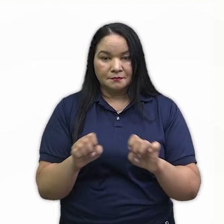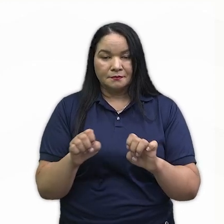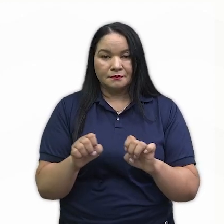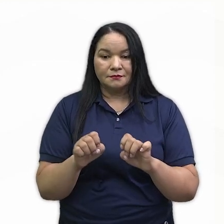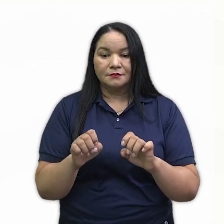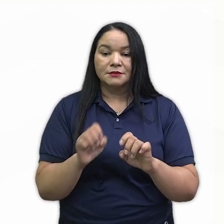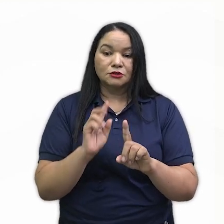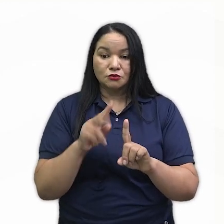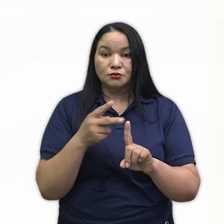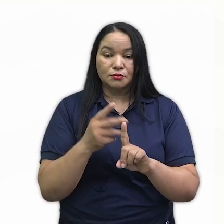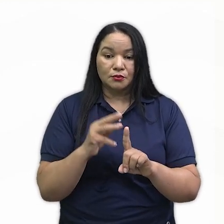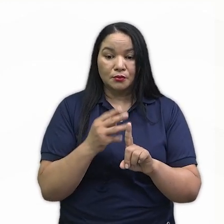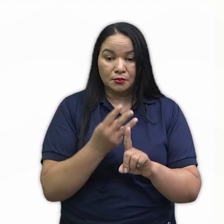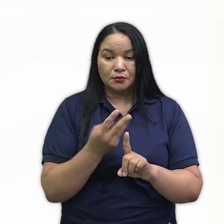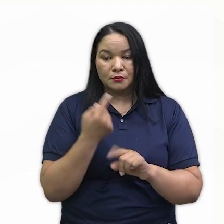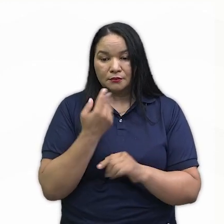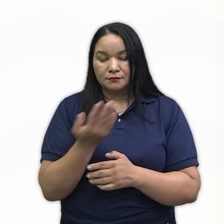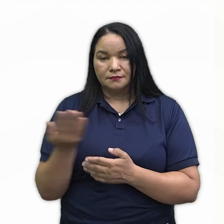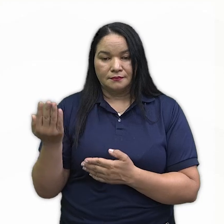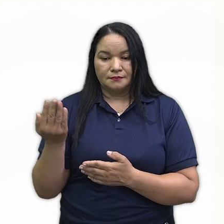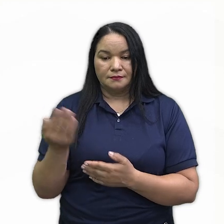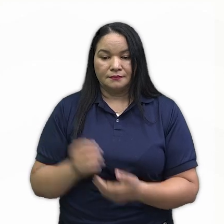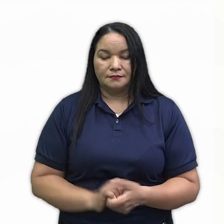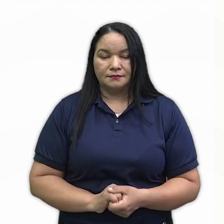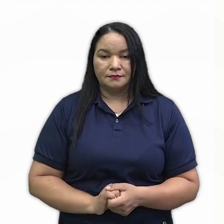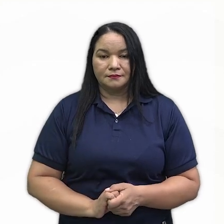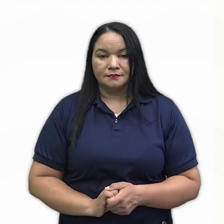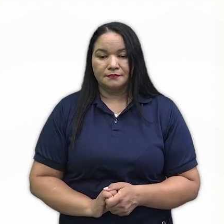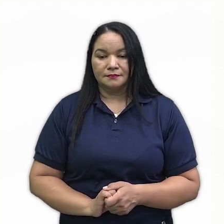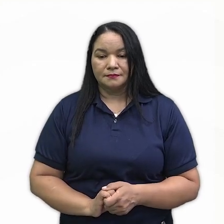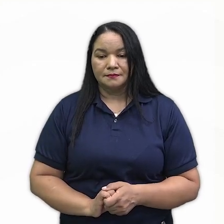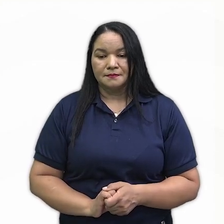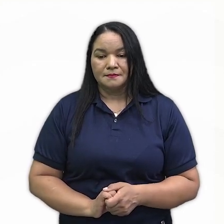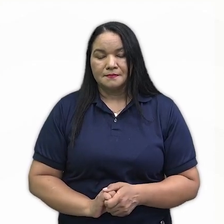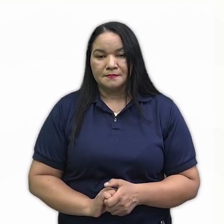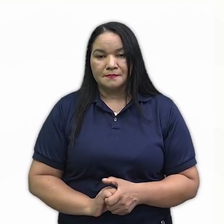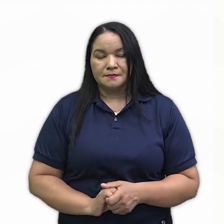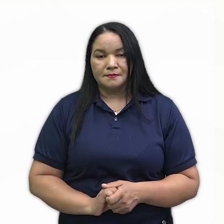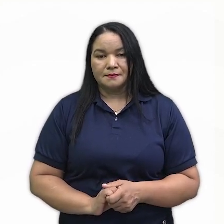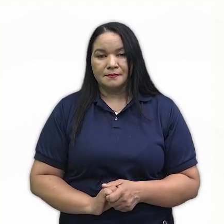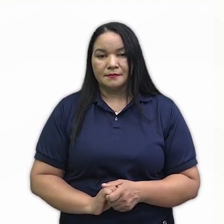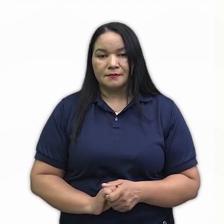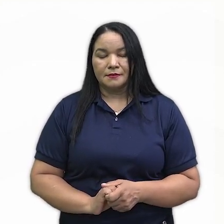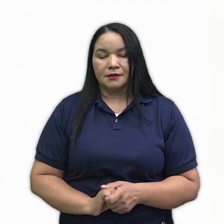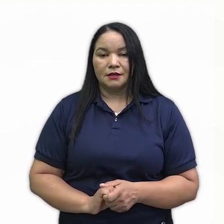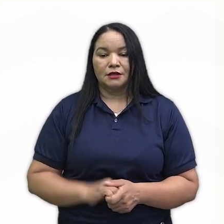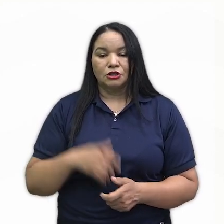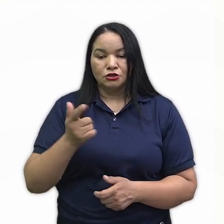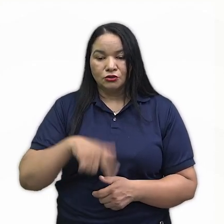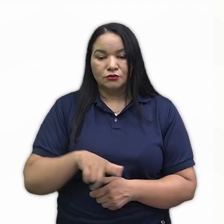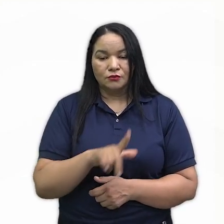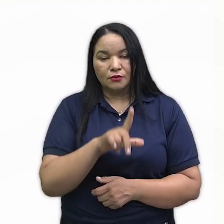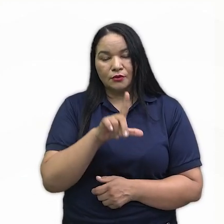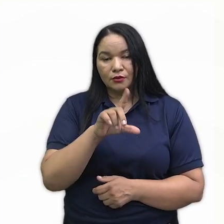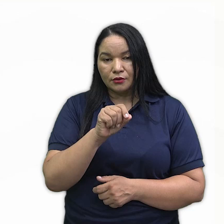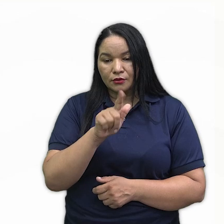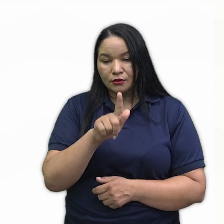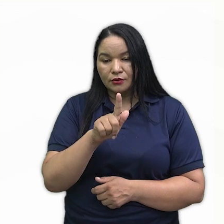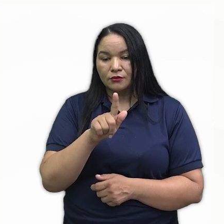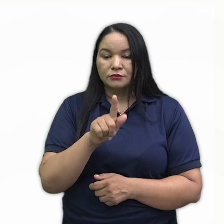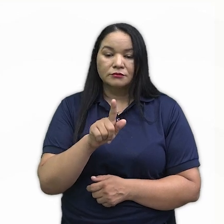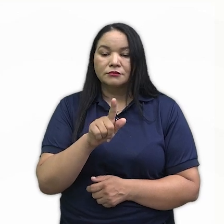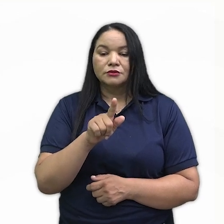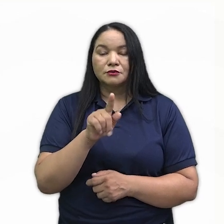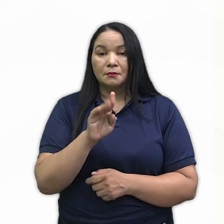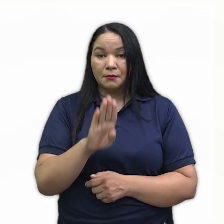equação exponencial conforme você visualiza. Tudo bem? Então, log de B na base A